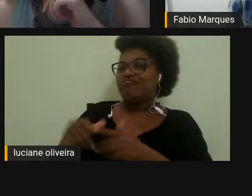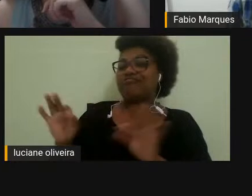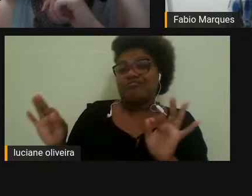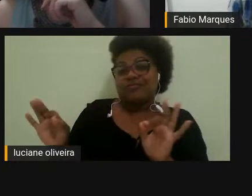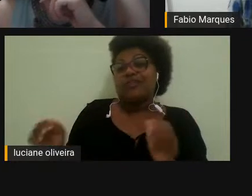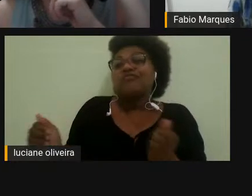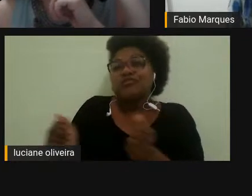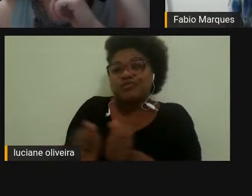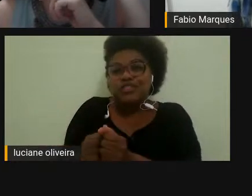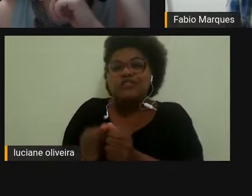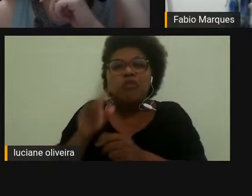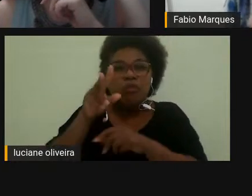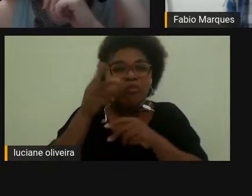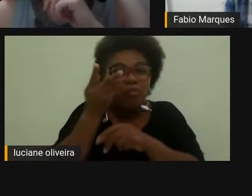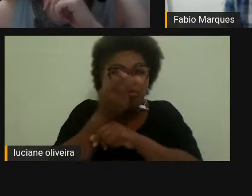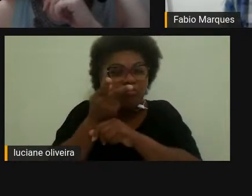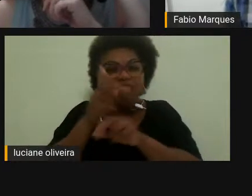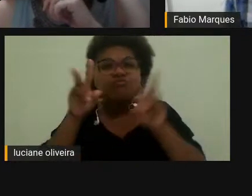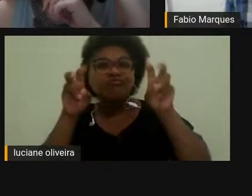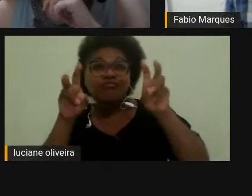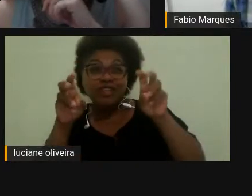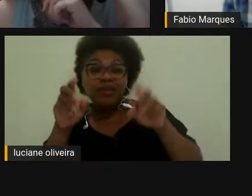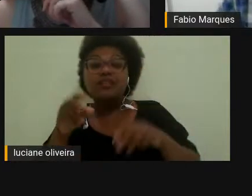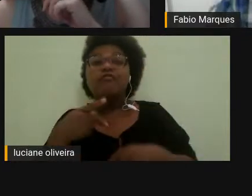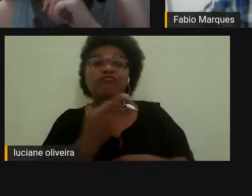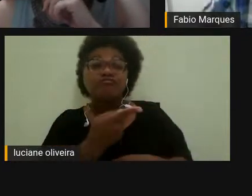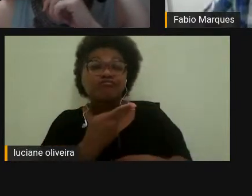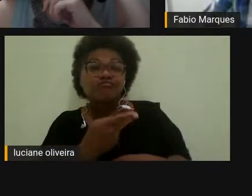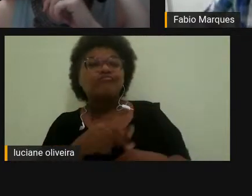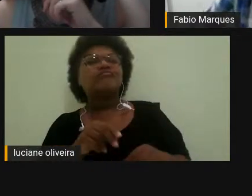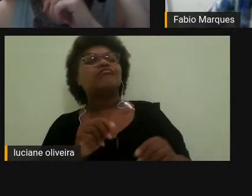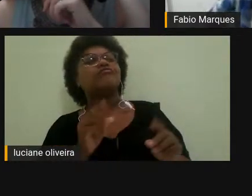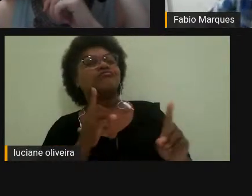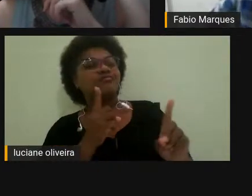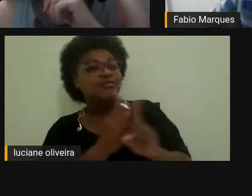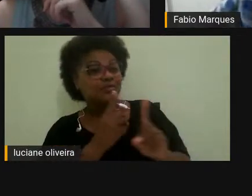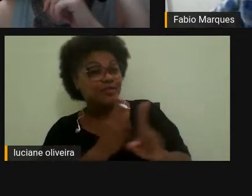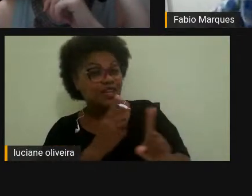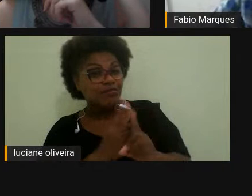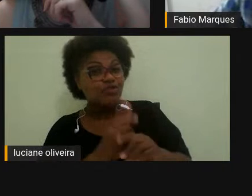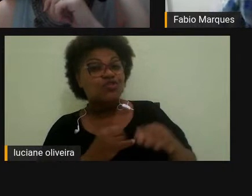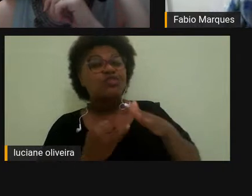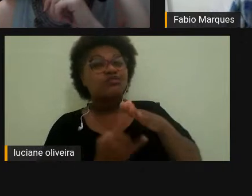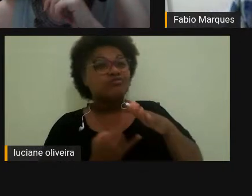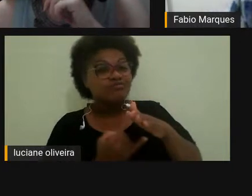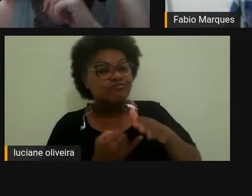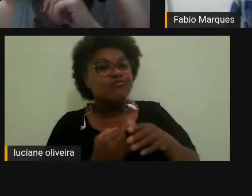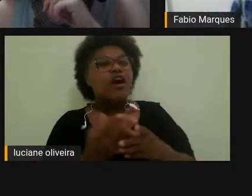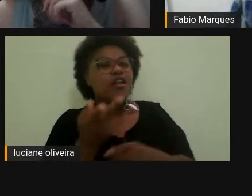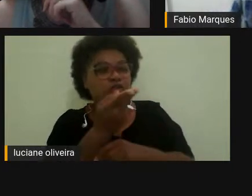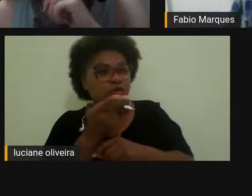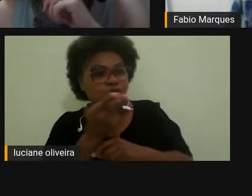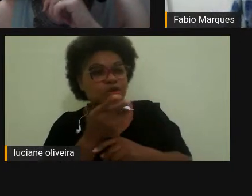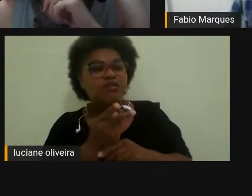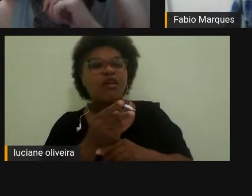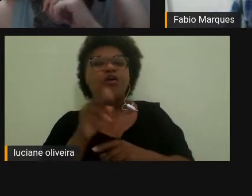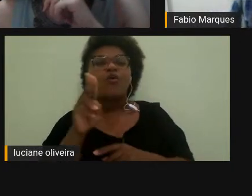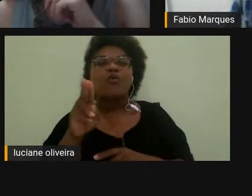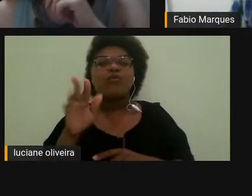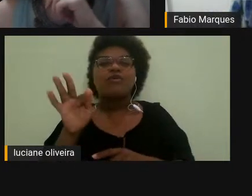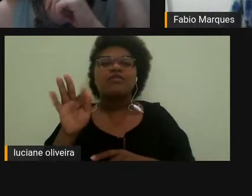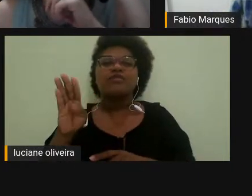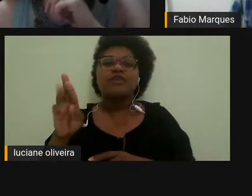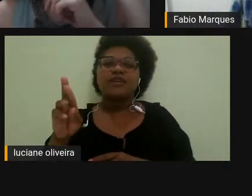a alguma instituição Procurou a ufrb a querendo desenvolvimento de uma bocha